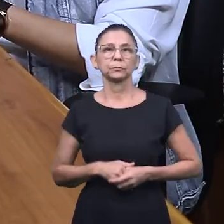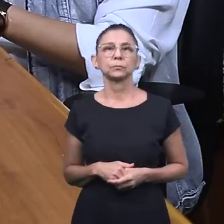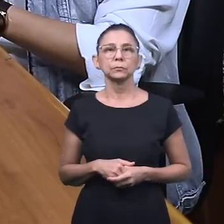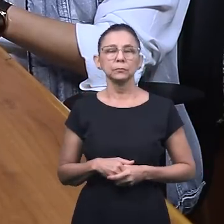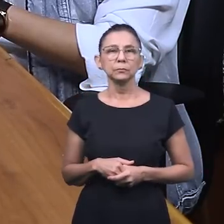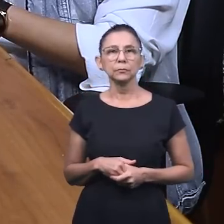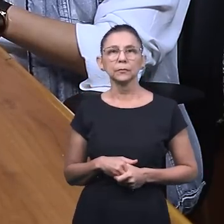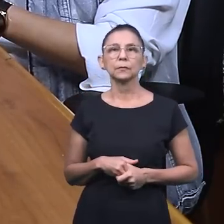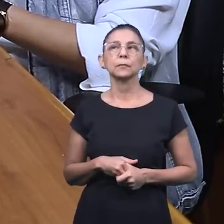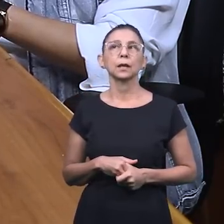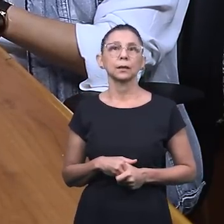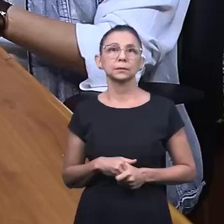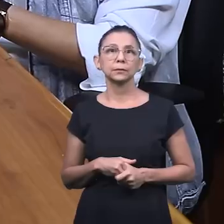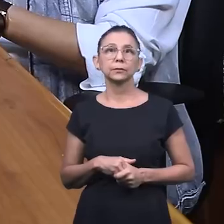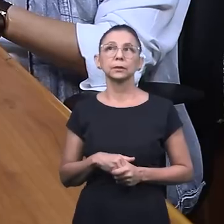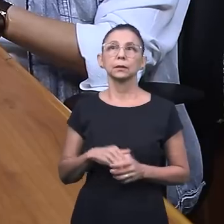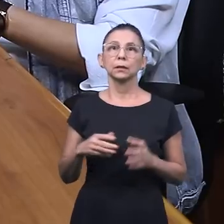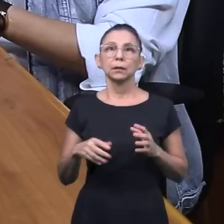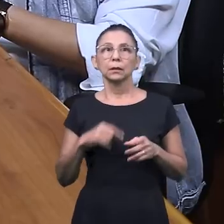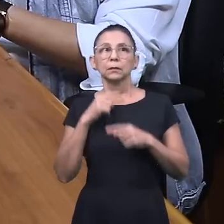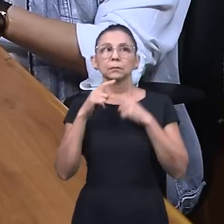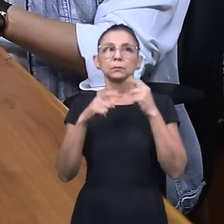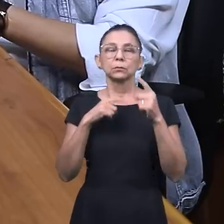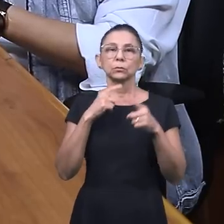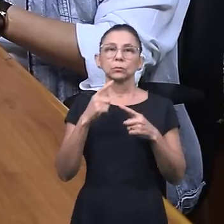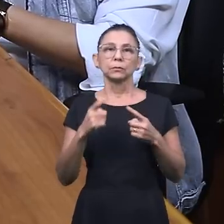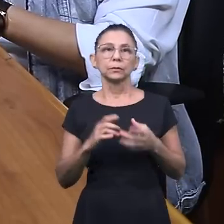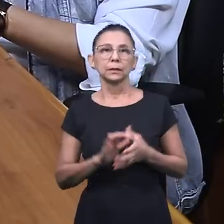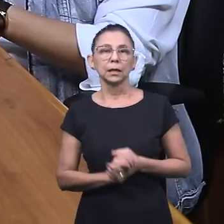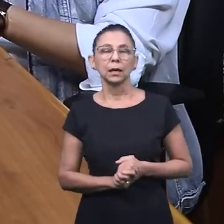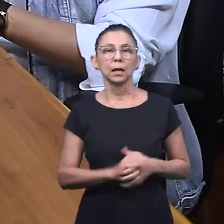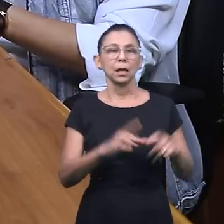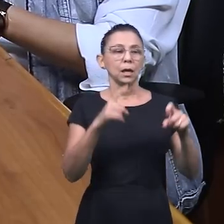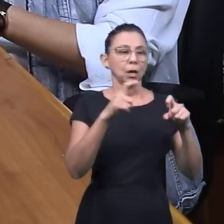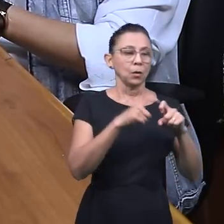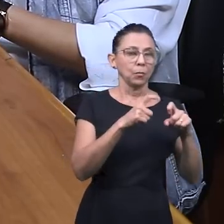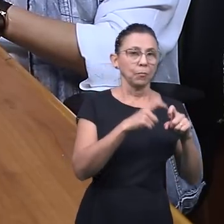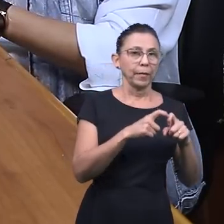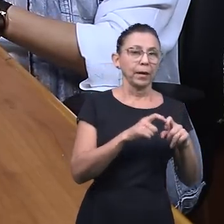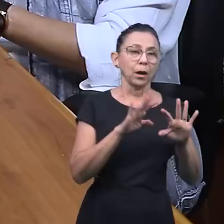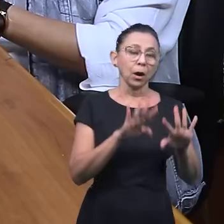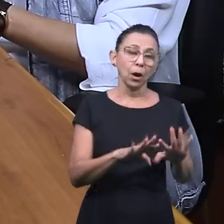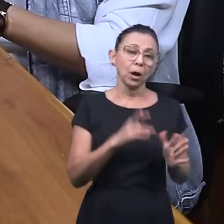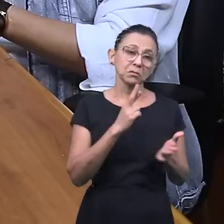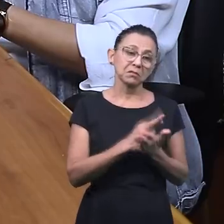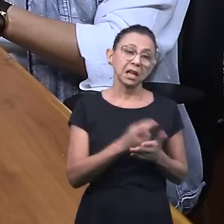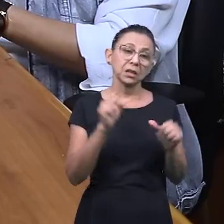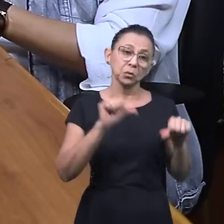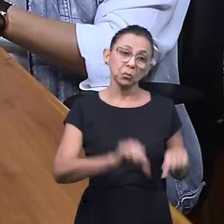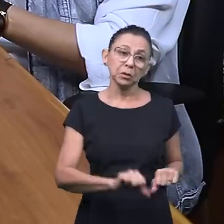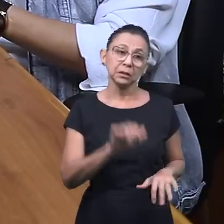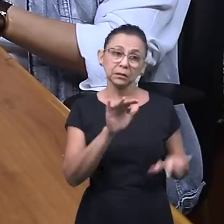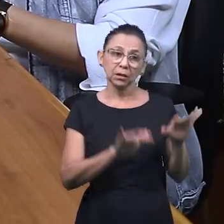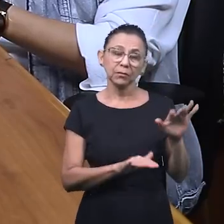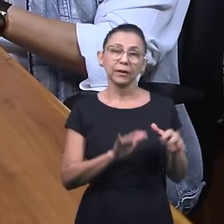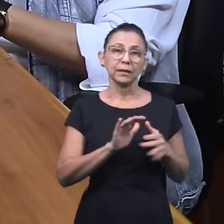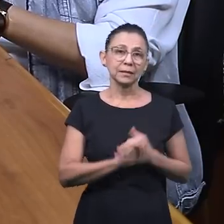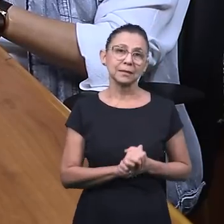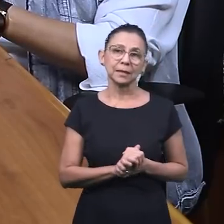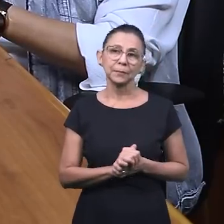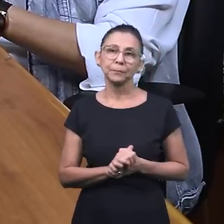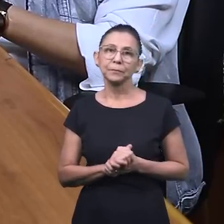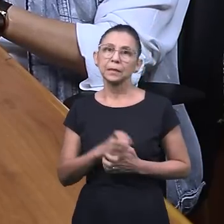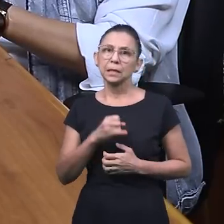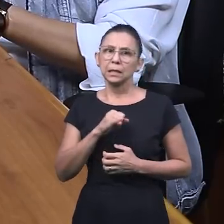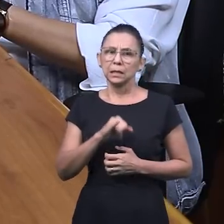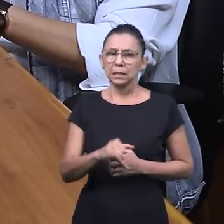Porque a gente fica numa insegurança muito grande. De um lado, é o médico que falou que poderia ter sequelas gravíssimas. E se